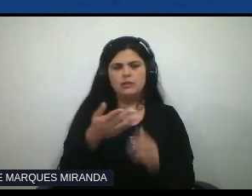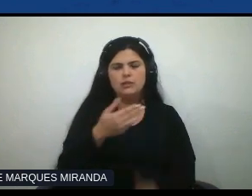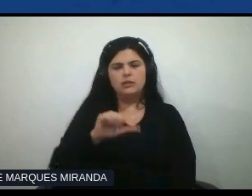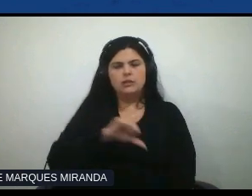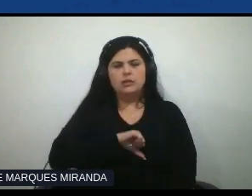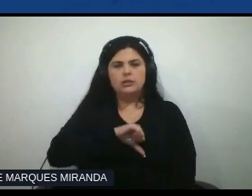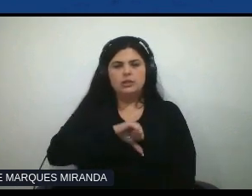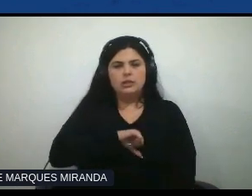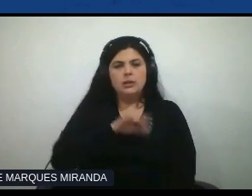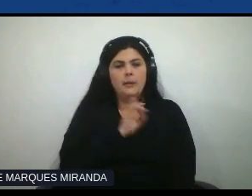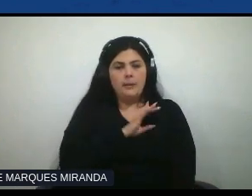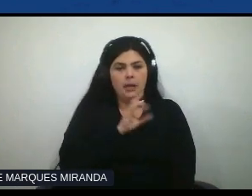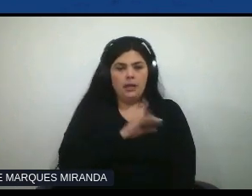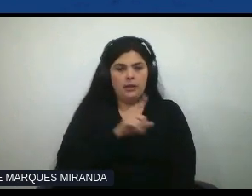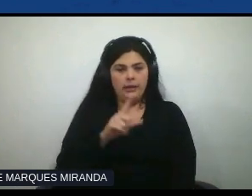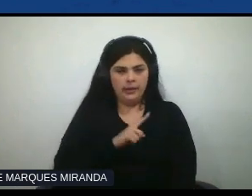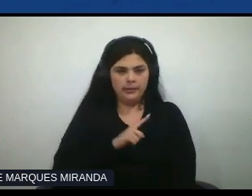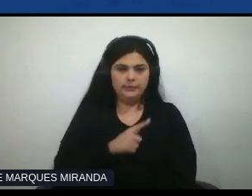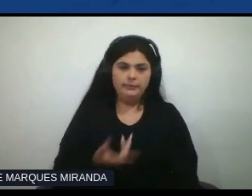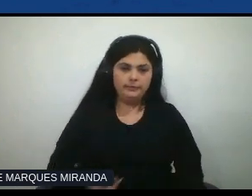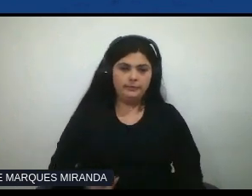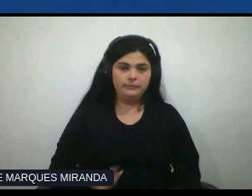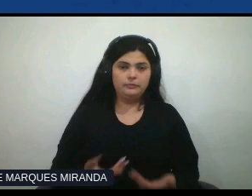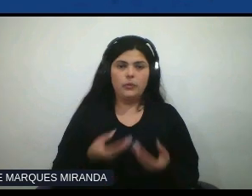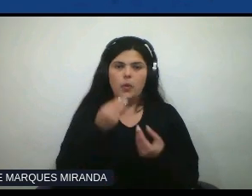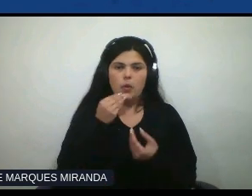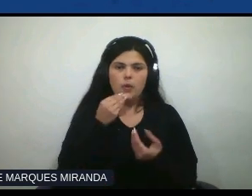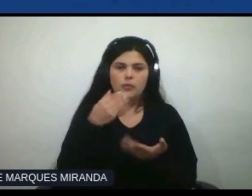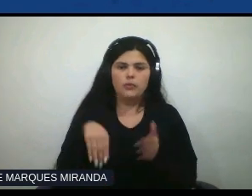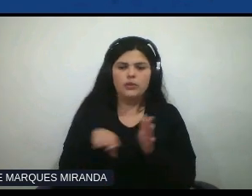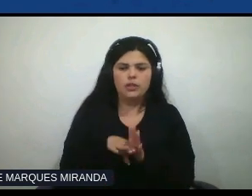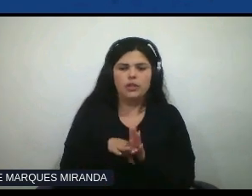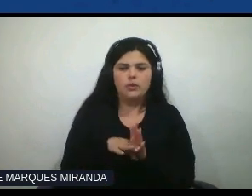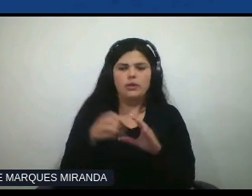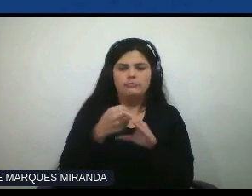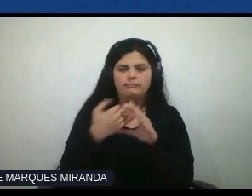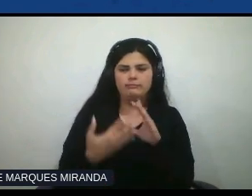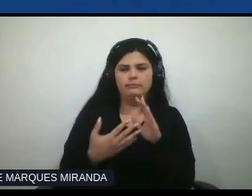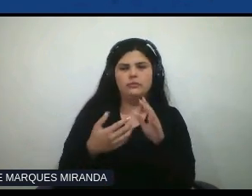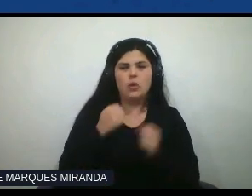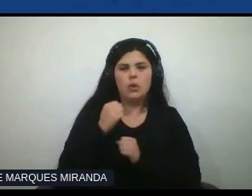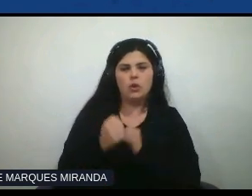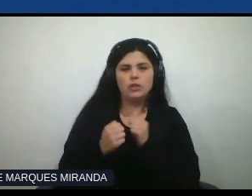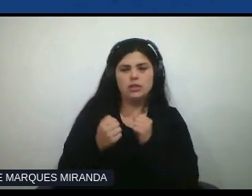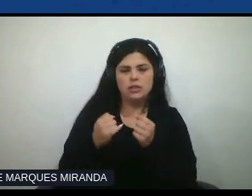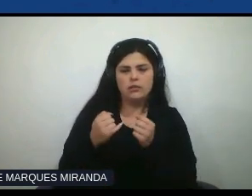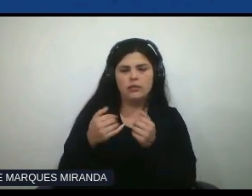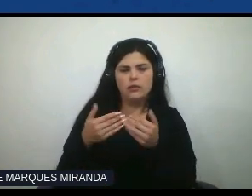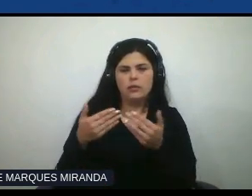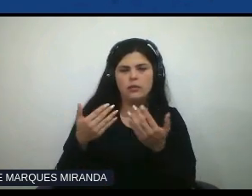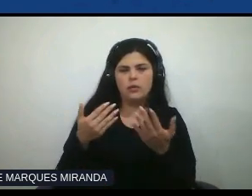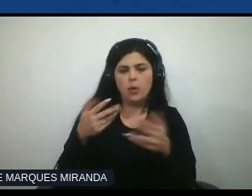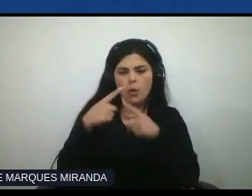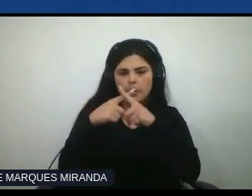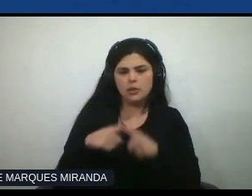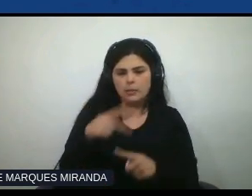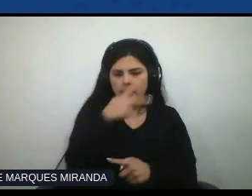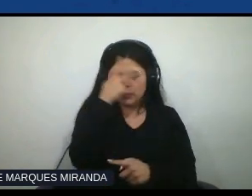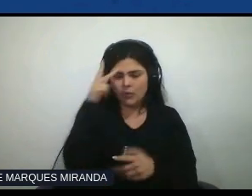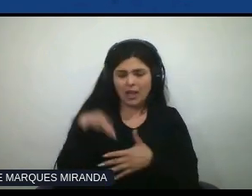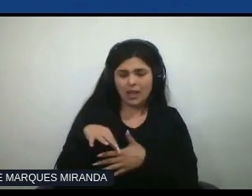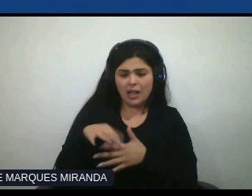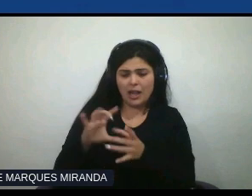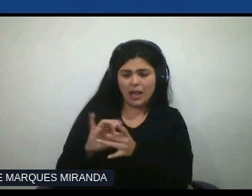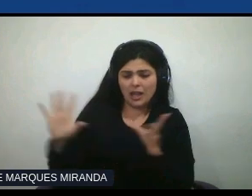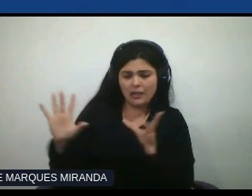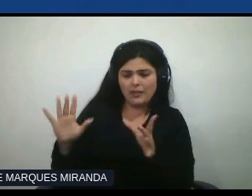de medo que a gente chega? Poxa, obviamente, se eu chego com isso ali para postar uma corrida com alguém que é livre e desimpedido,